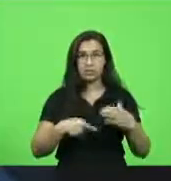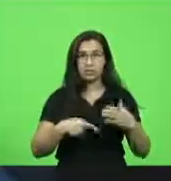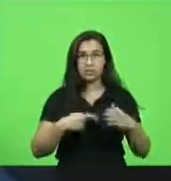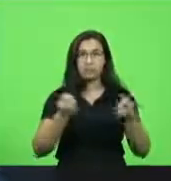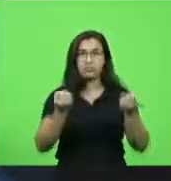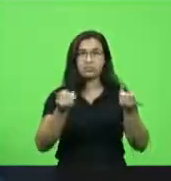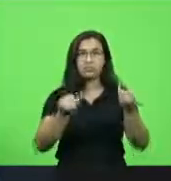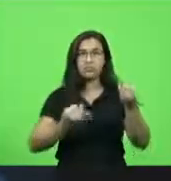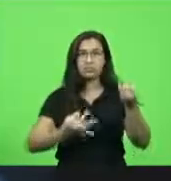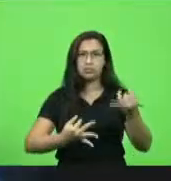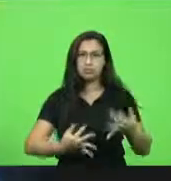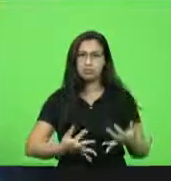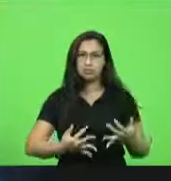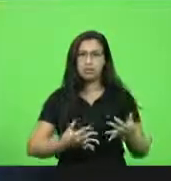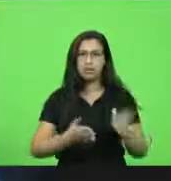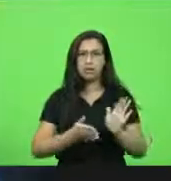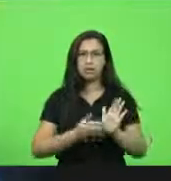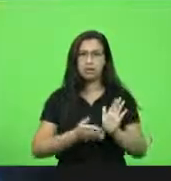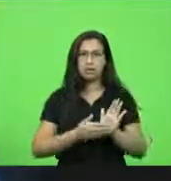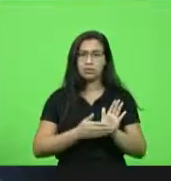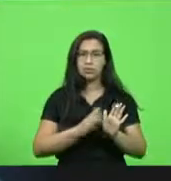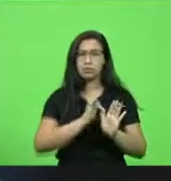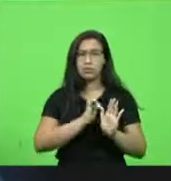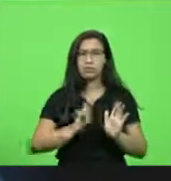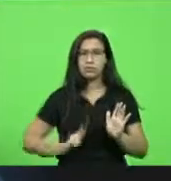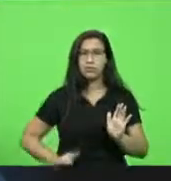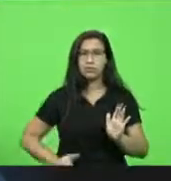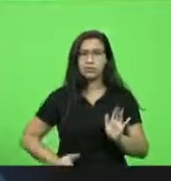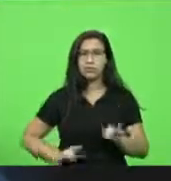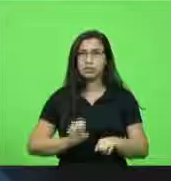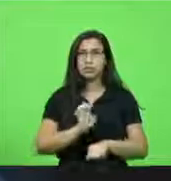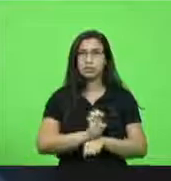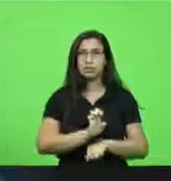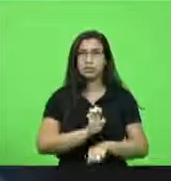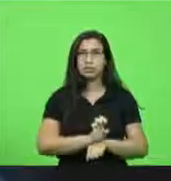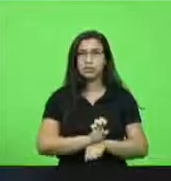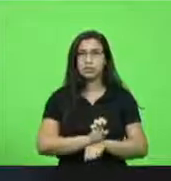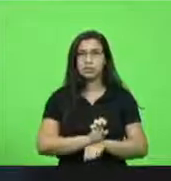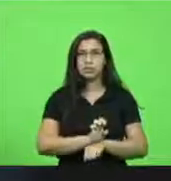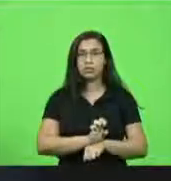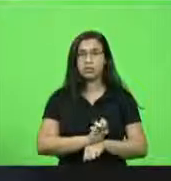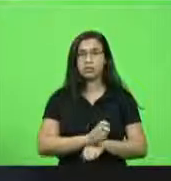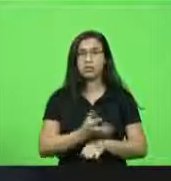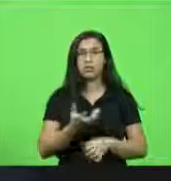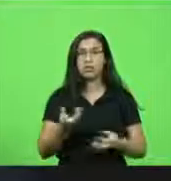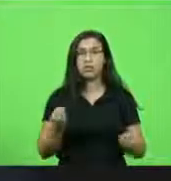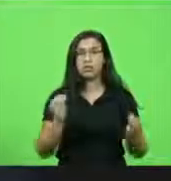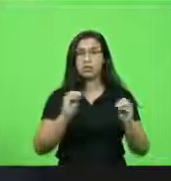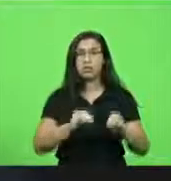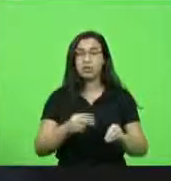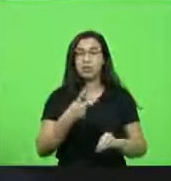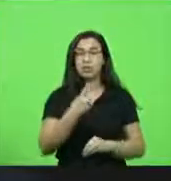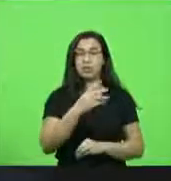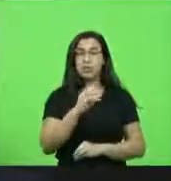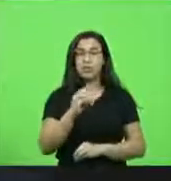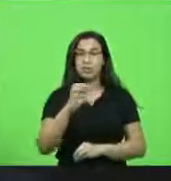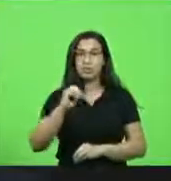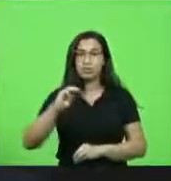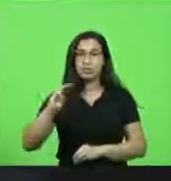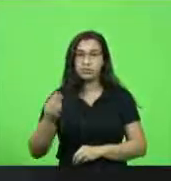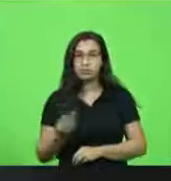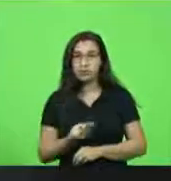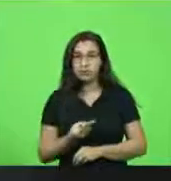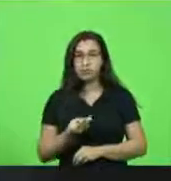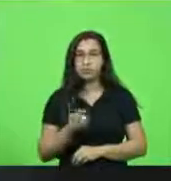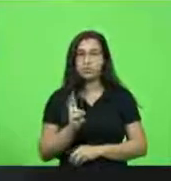explicar essa proposta do governador do Estado de colocar R$200 milhões em obras que são do